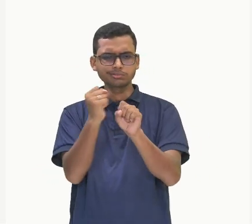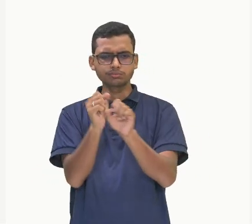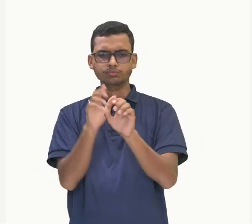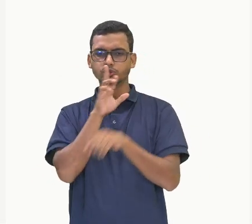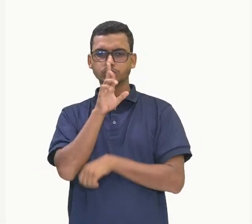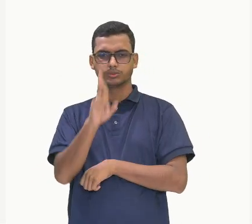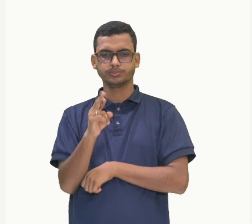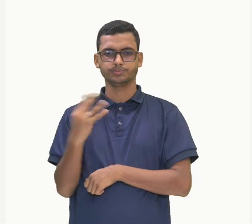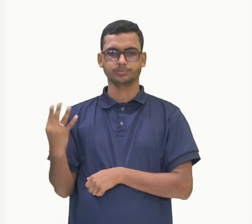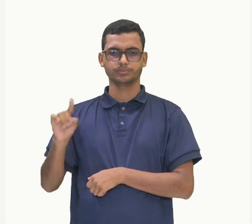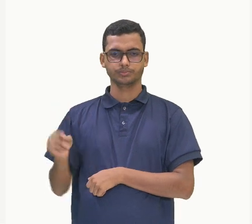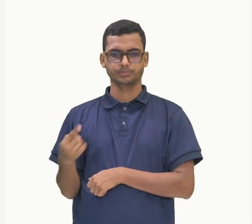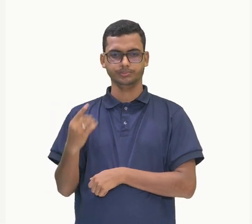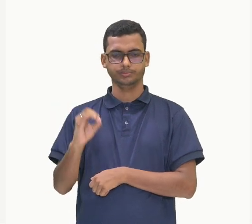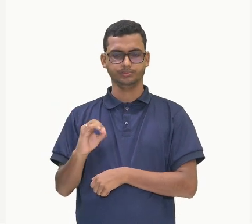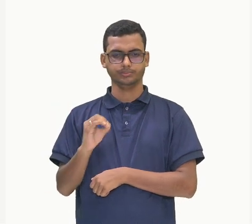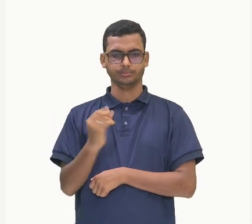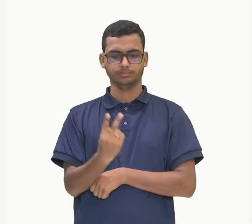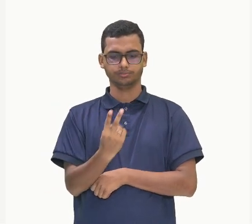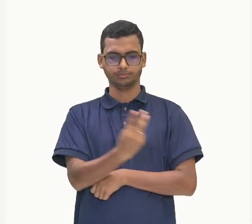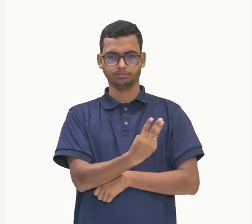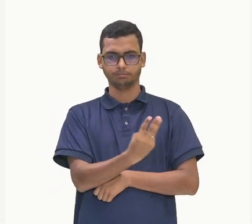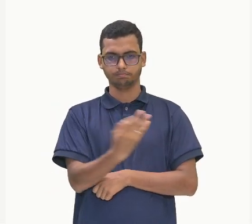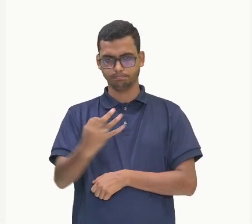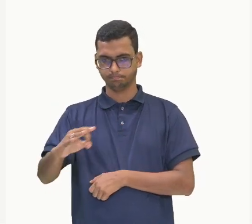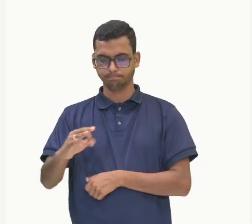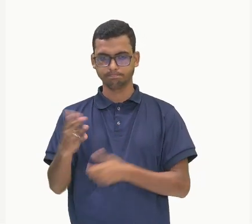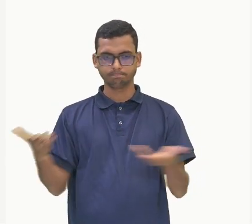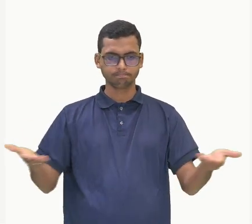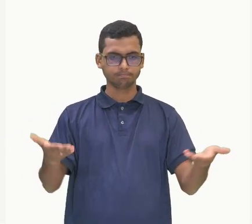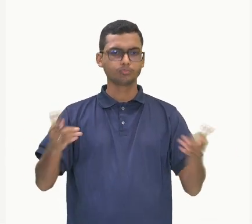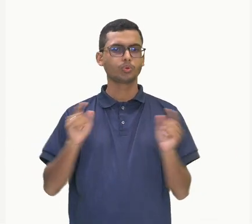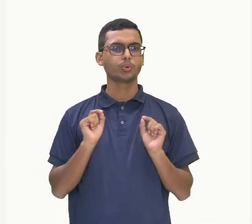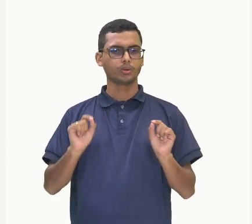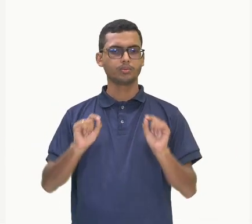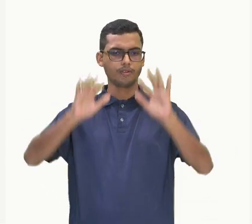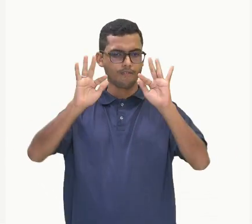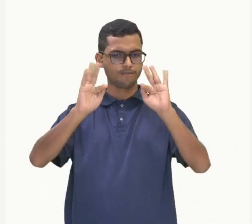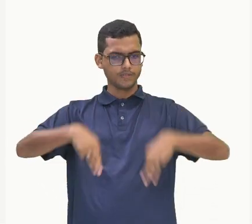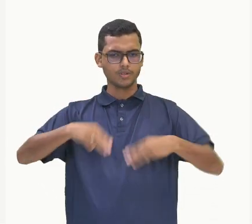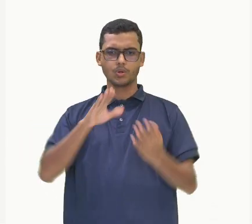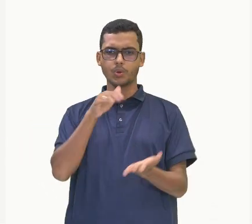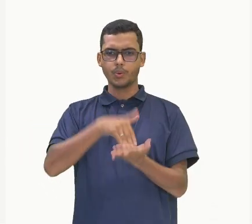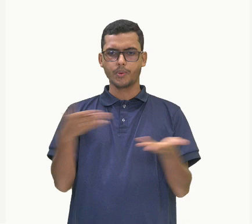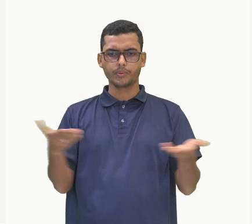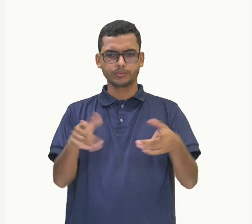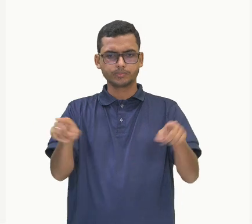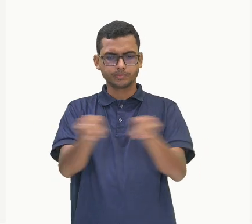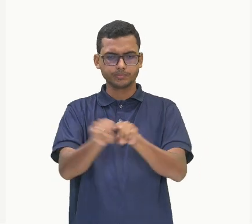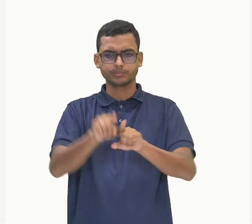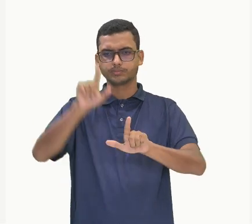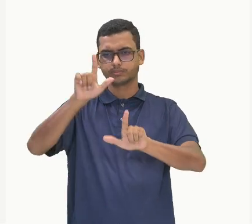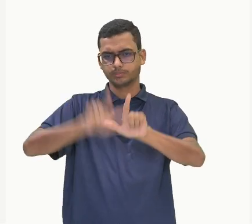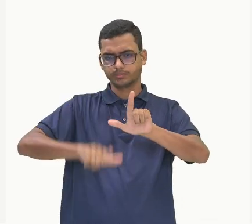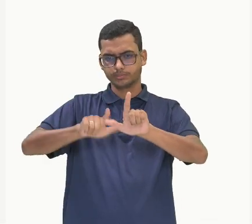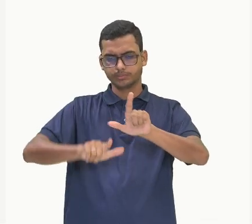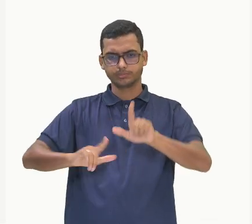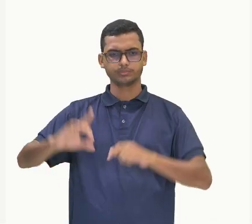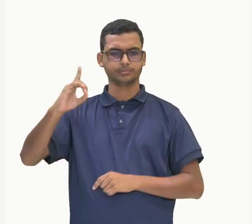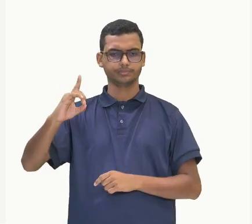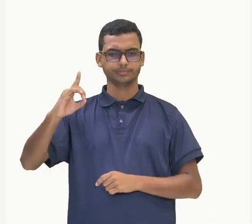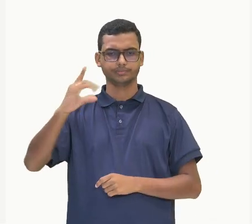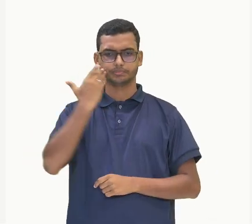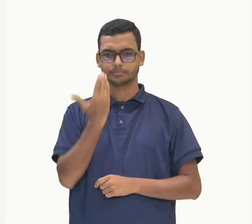4,23 milésimos. Beleza? Então, agora, para finalizar, vamos lá à nossa letra D.